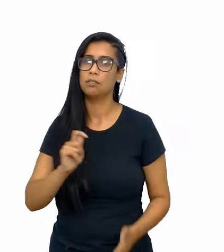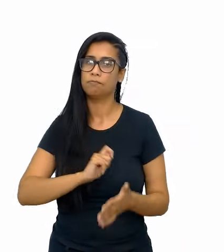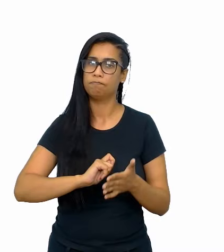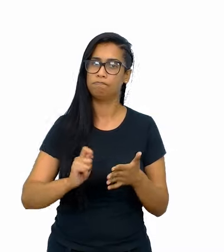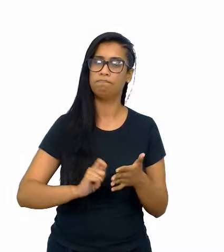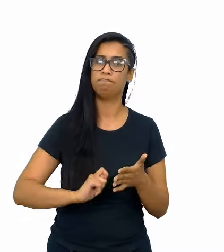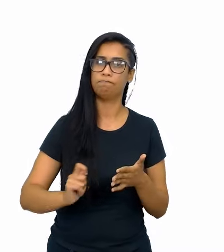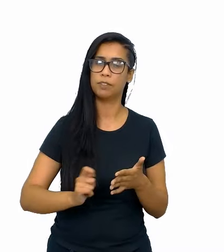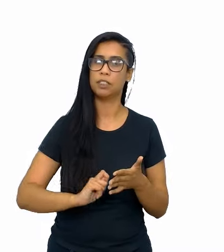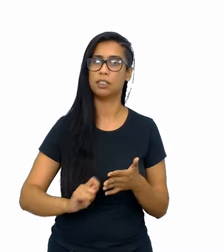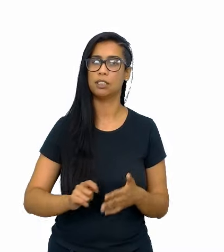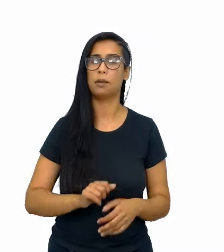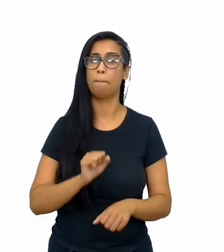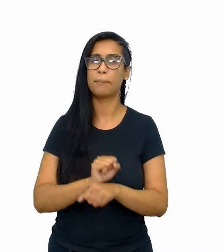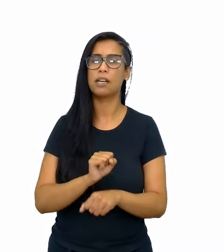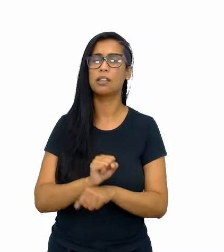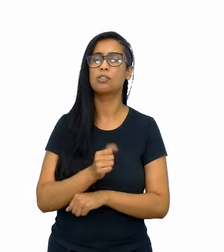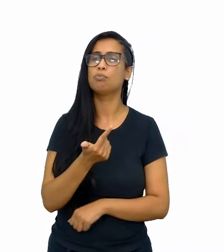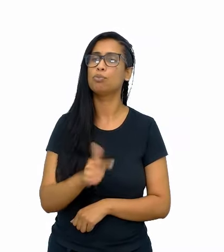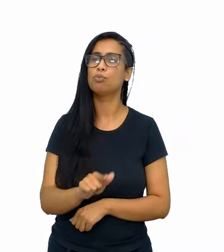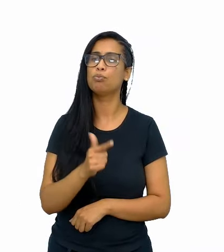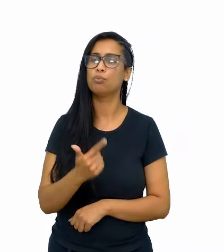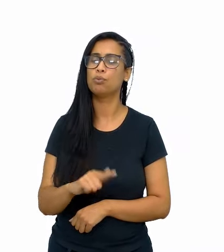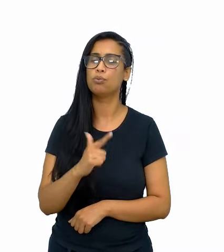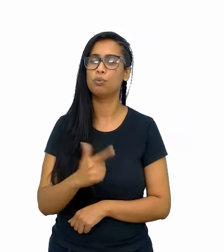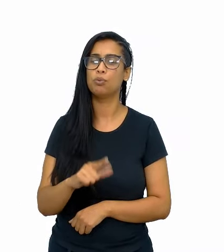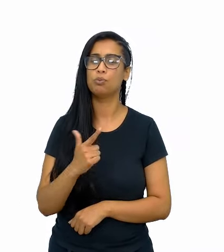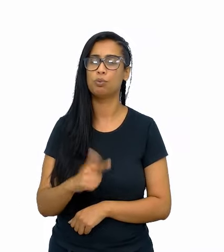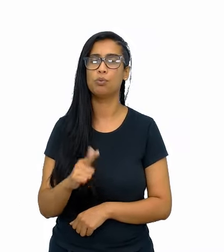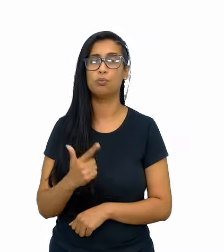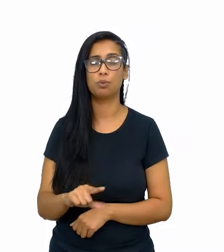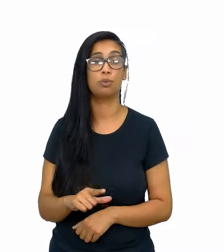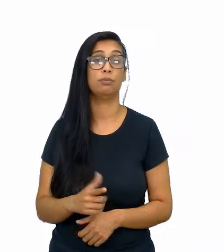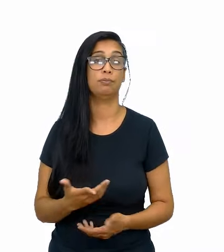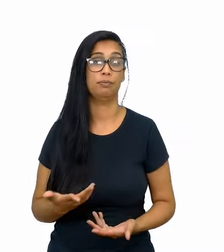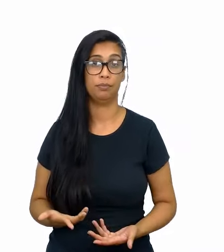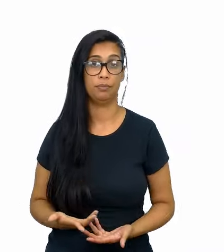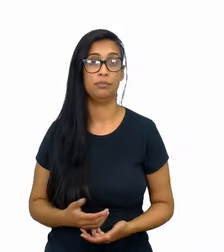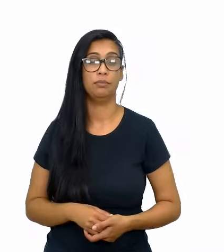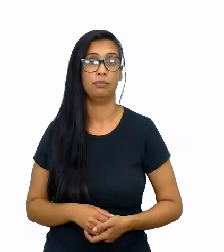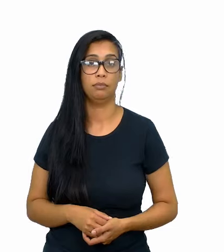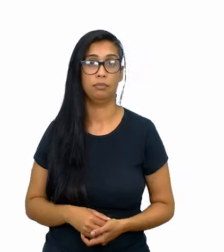exemplo, repetições, resolvendo problemas de coerência que podem